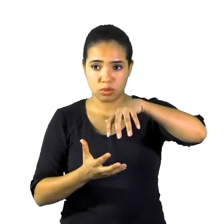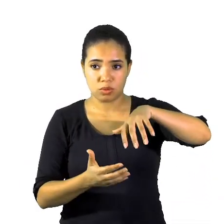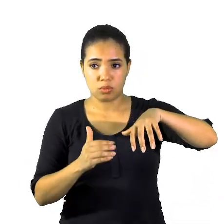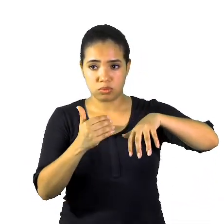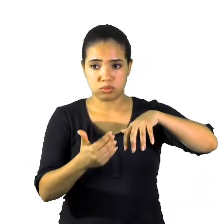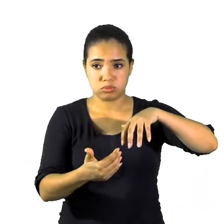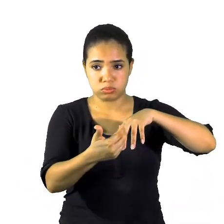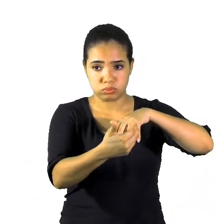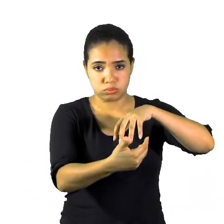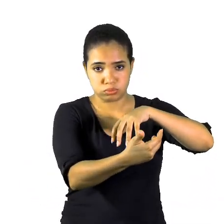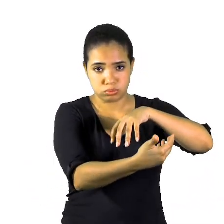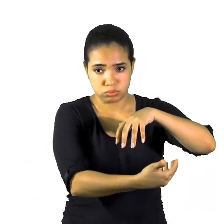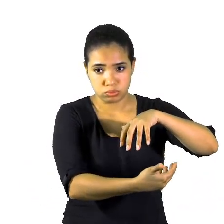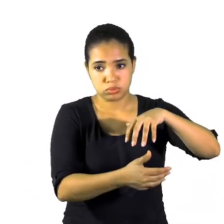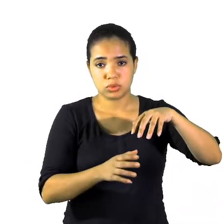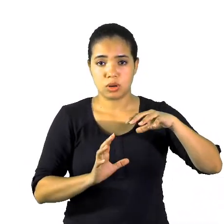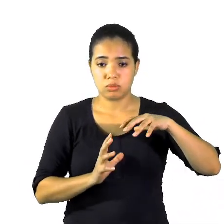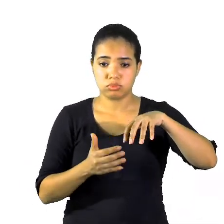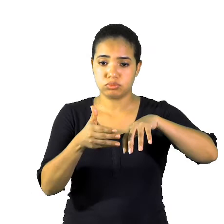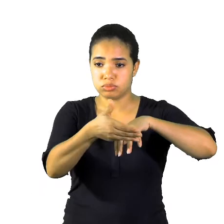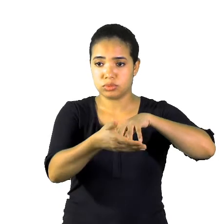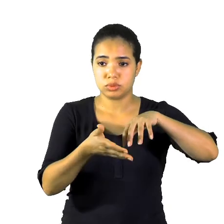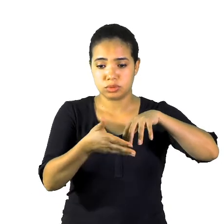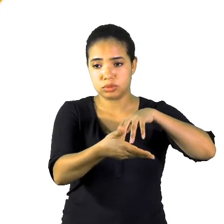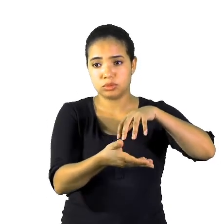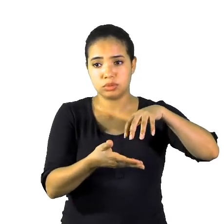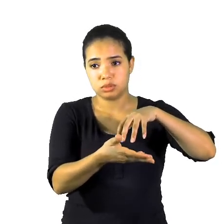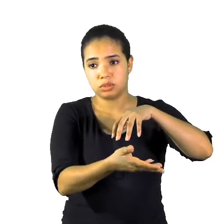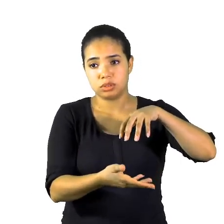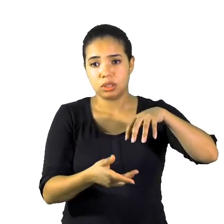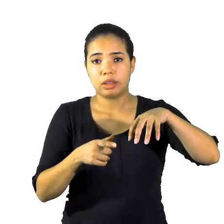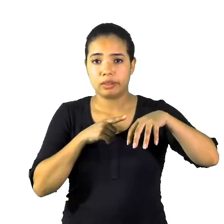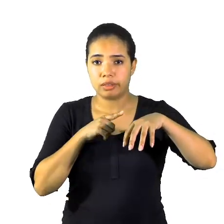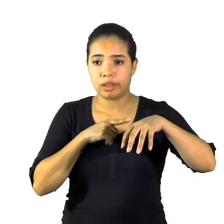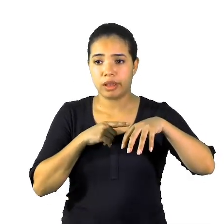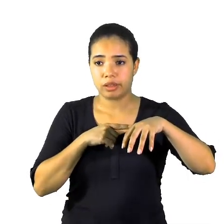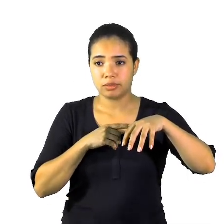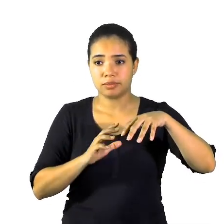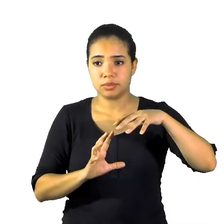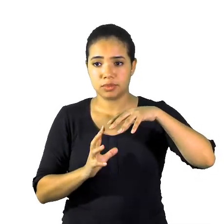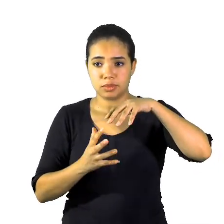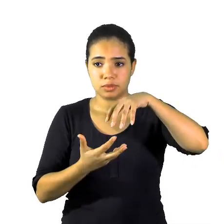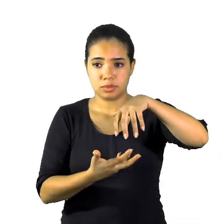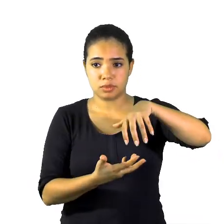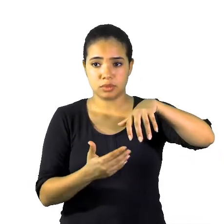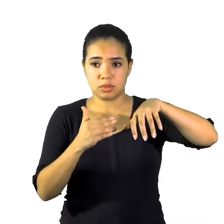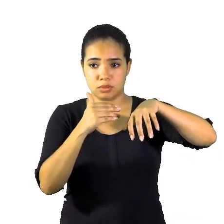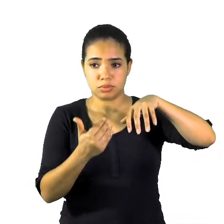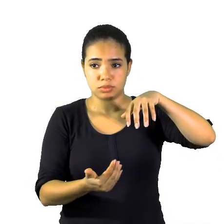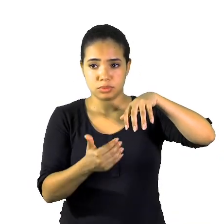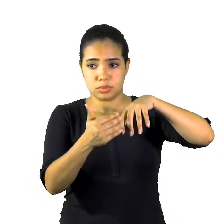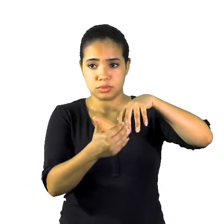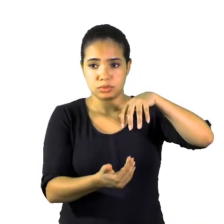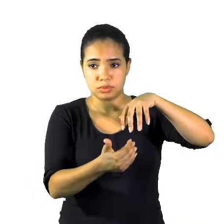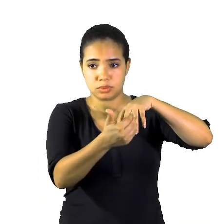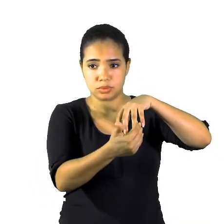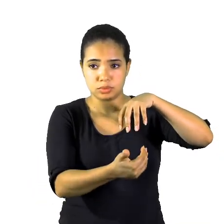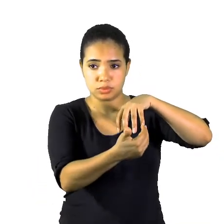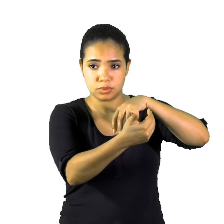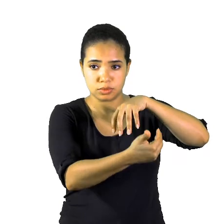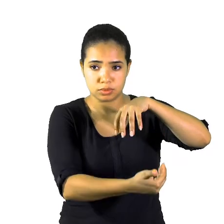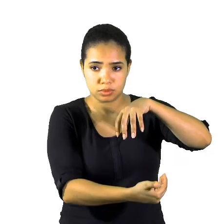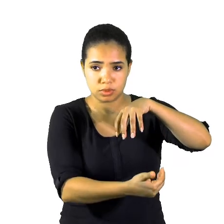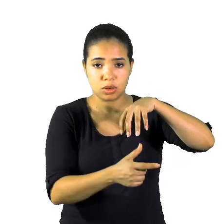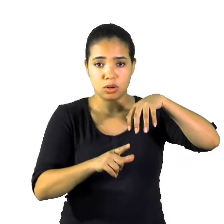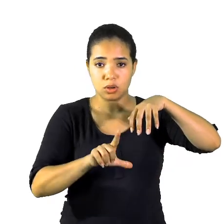de Greenwich. Eu tenho várias linhas que acompanham o meridiano de Greenwich, que está relacionada à longitude, enquanto